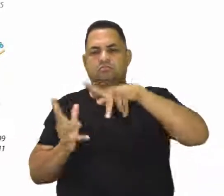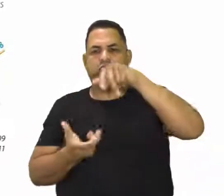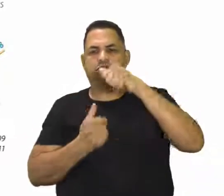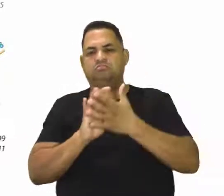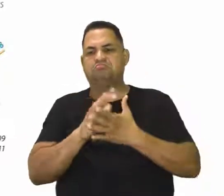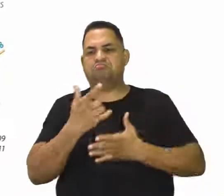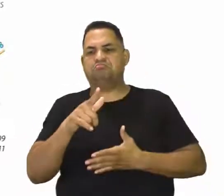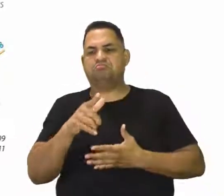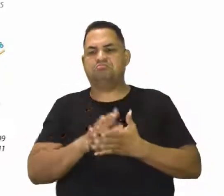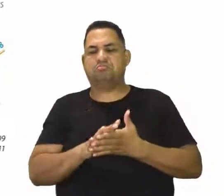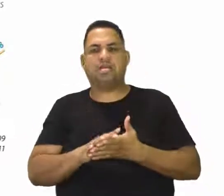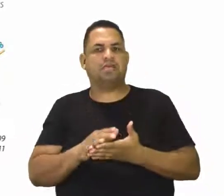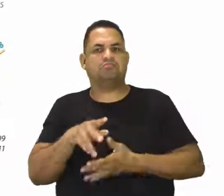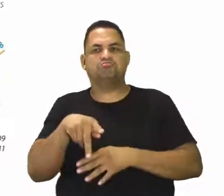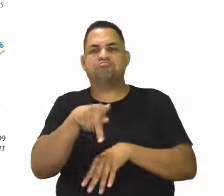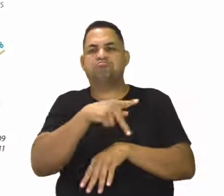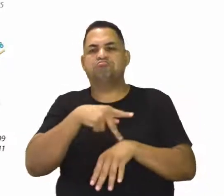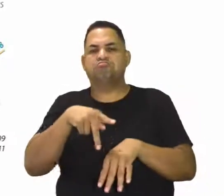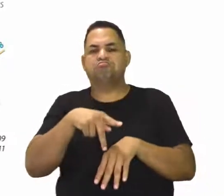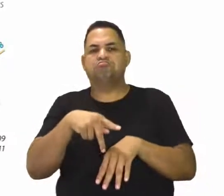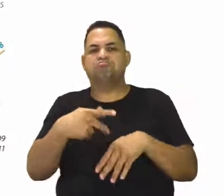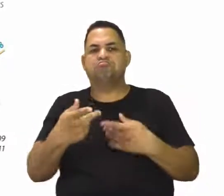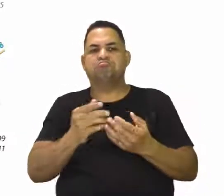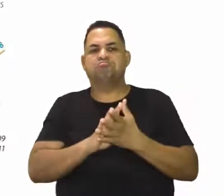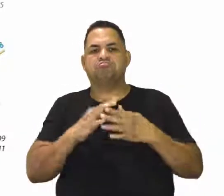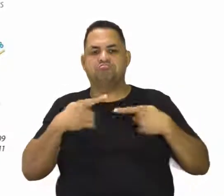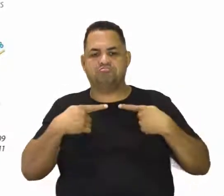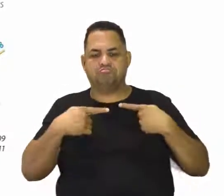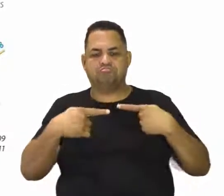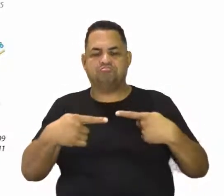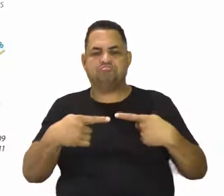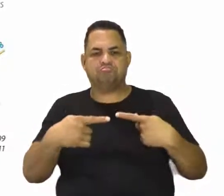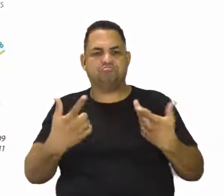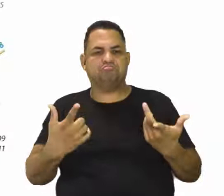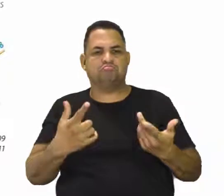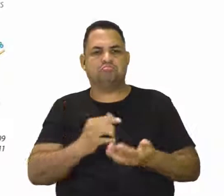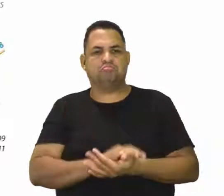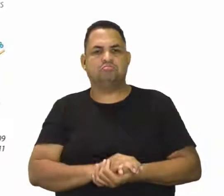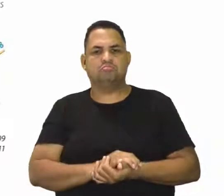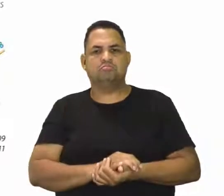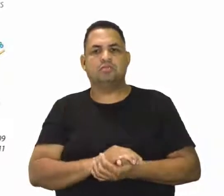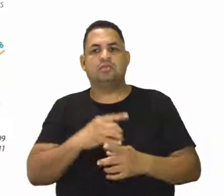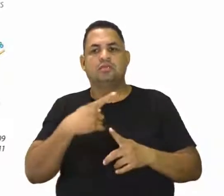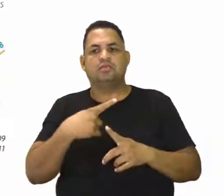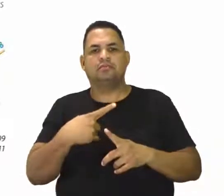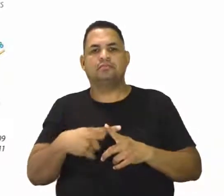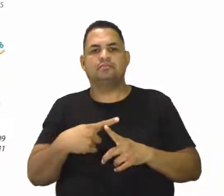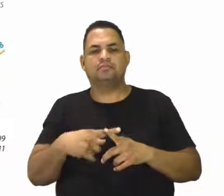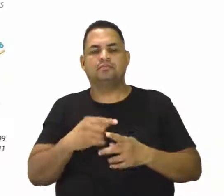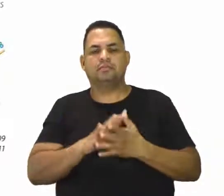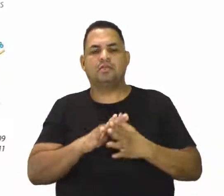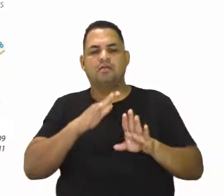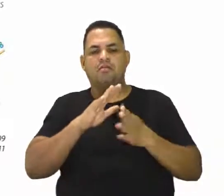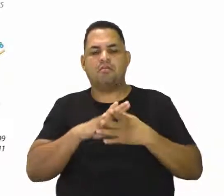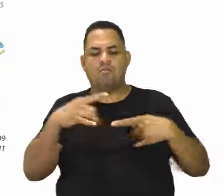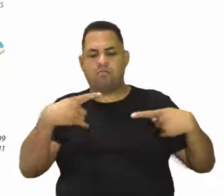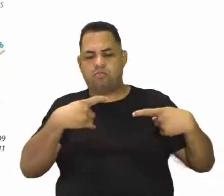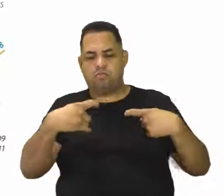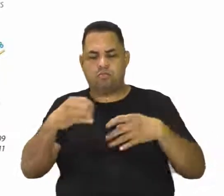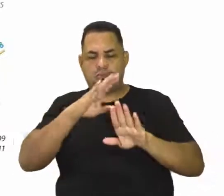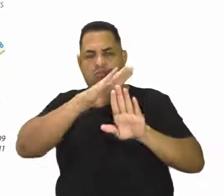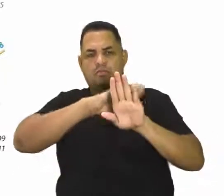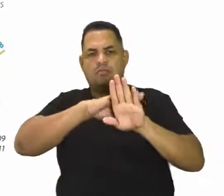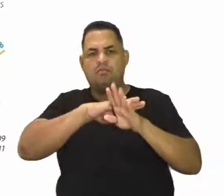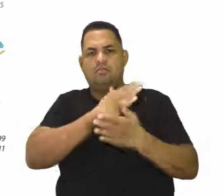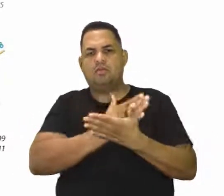não tinha ninguém que pudesse me a concorrer com os americanos até porque a Guerra Fria que